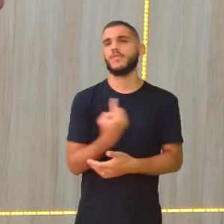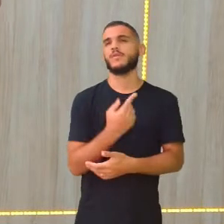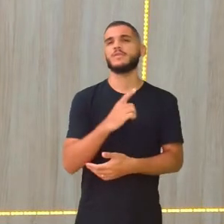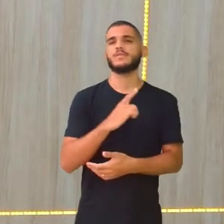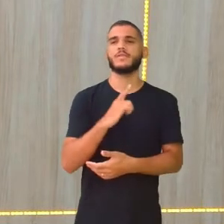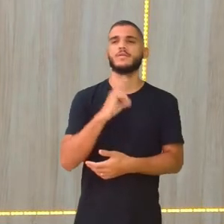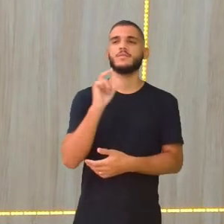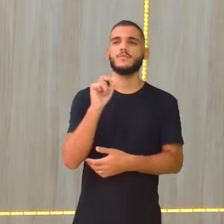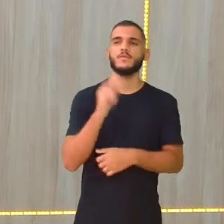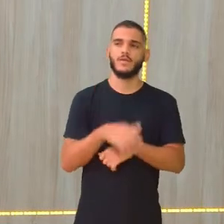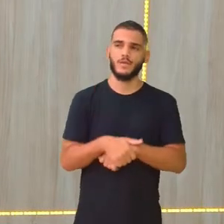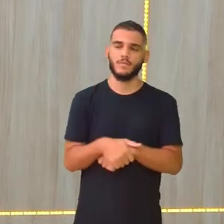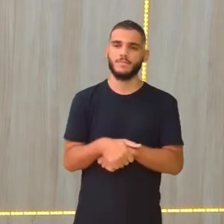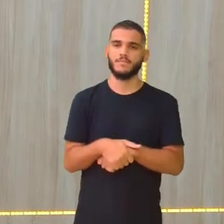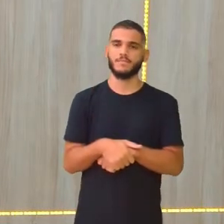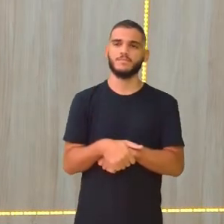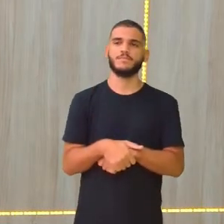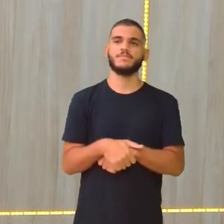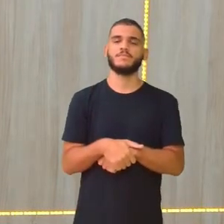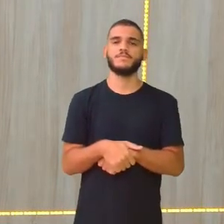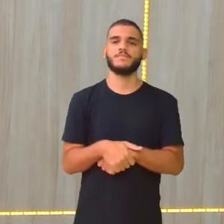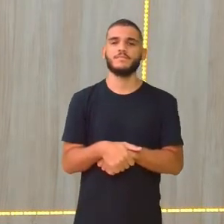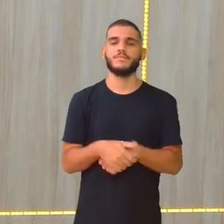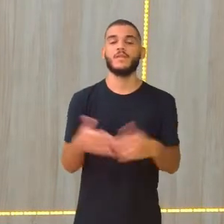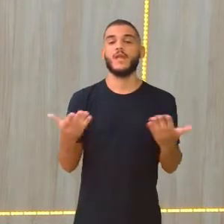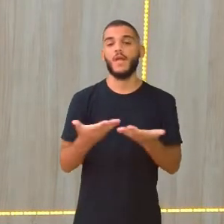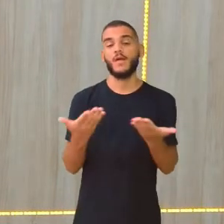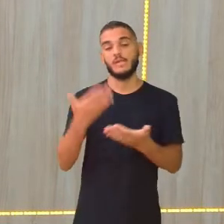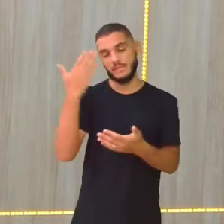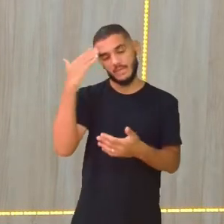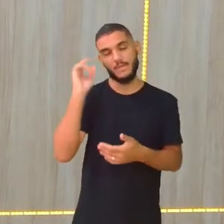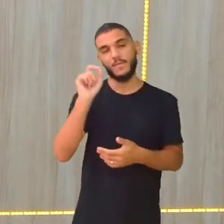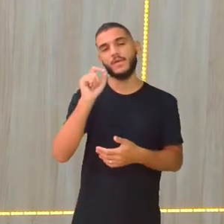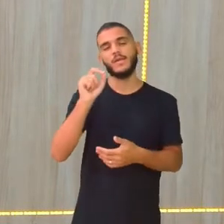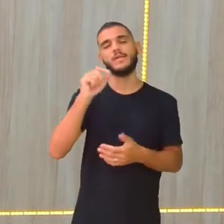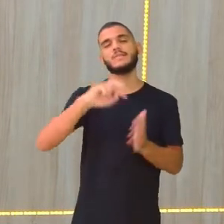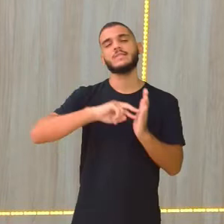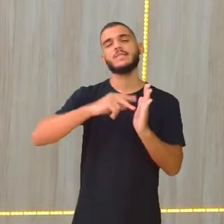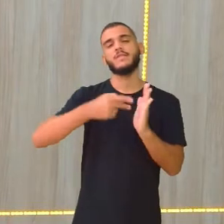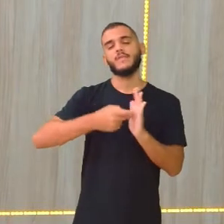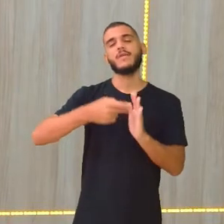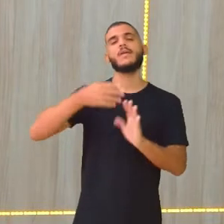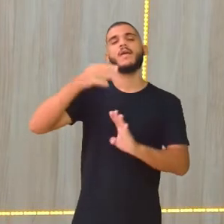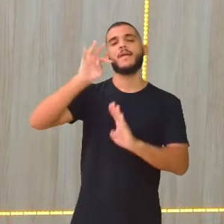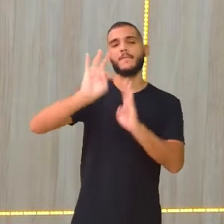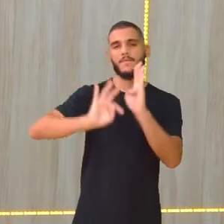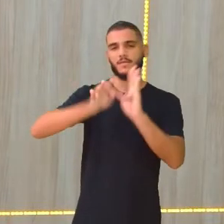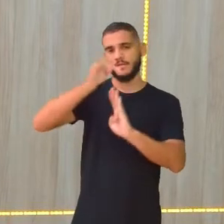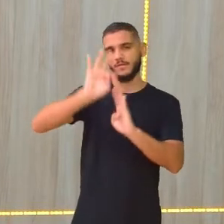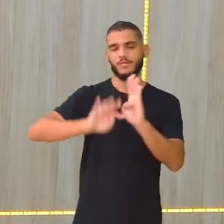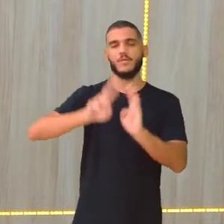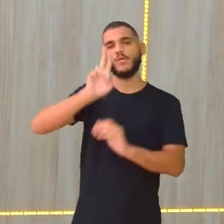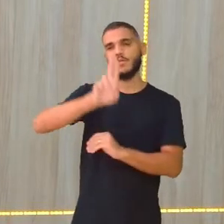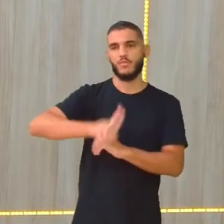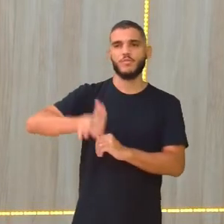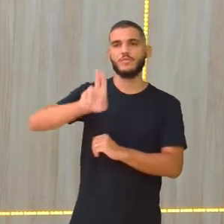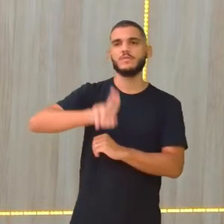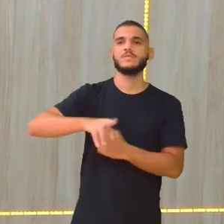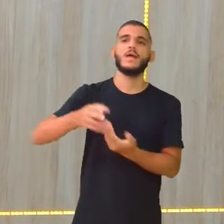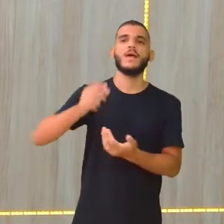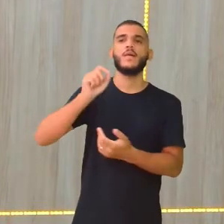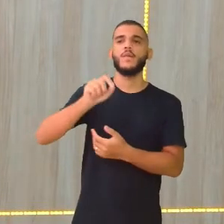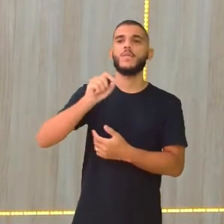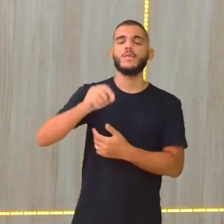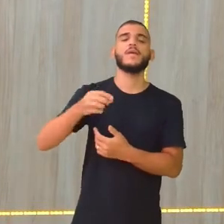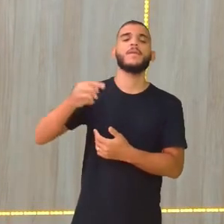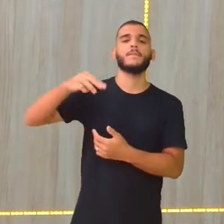ainda? Agora a gente sabe o que é, né, a questão da biotecnologia, que vai usar micro-organismos para dar melhor